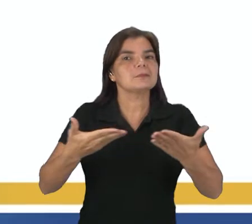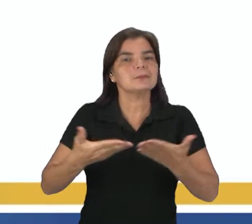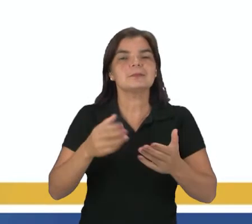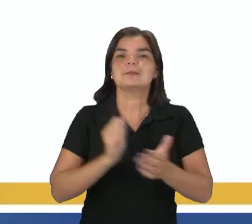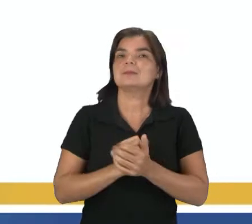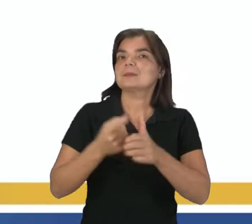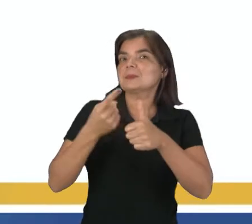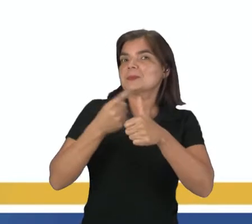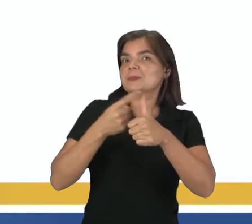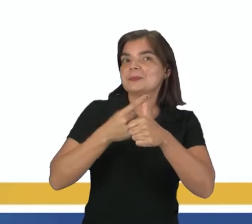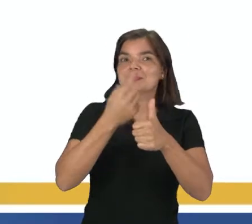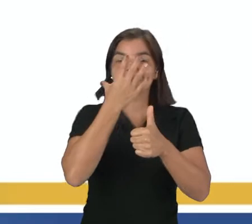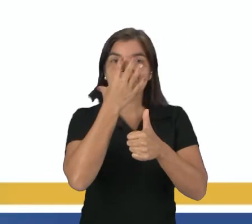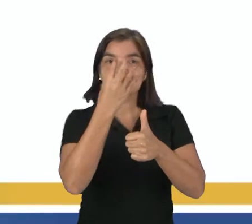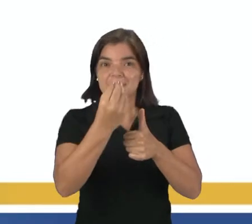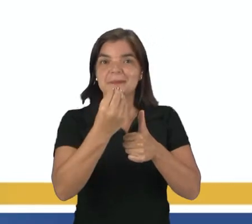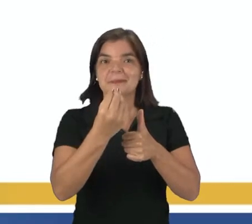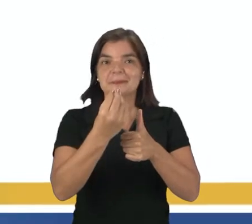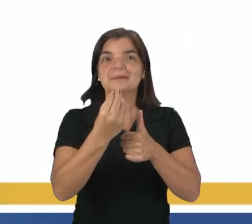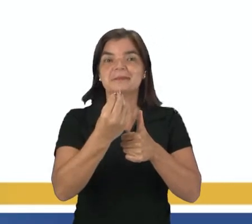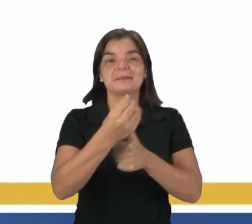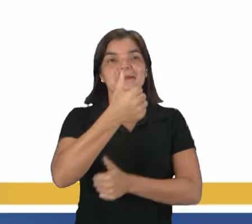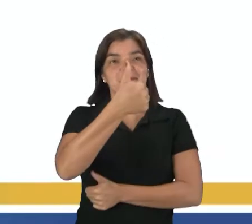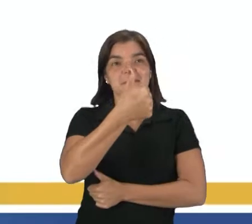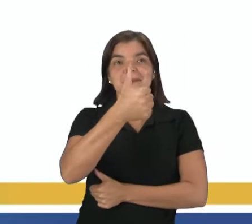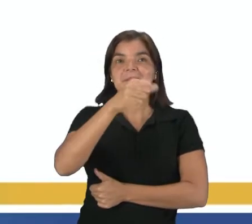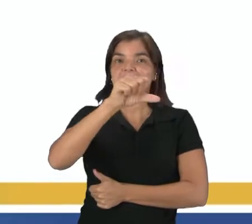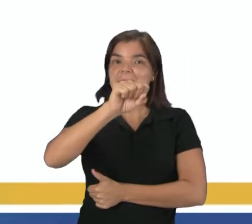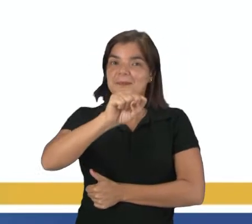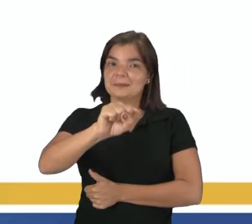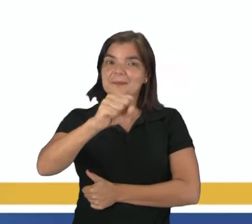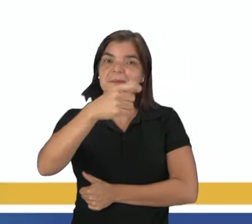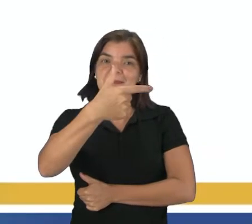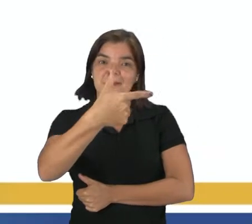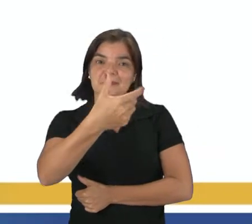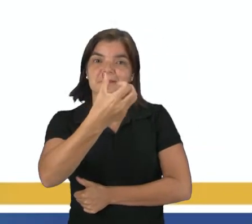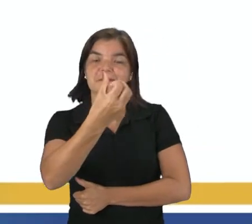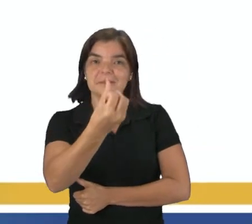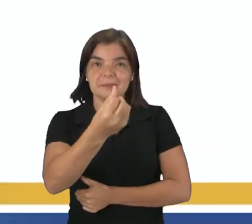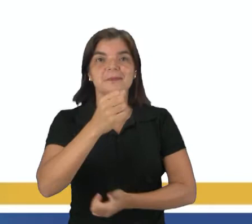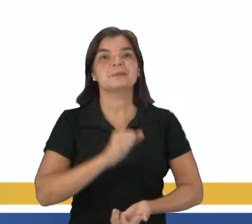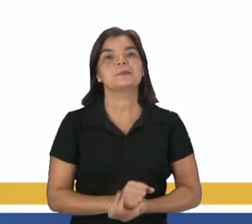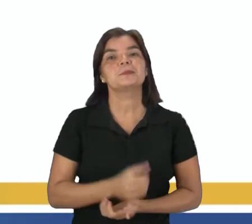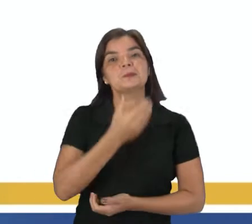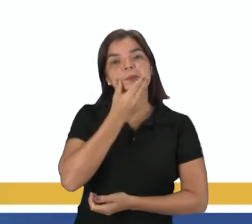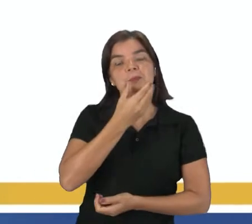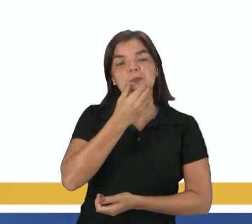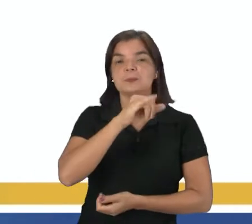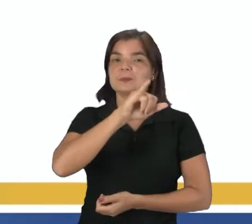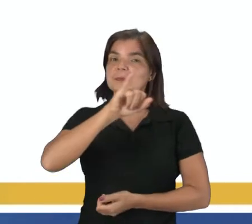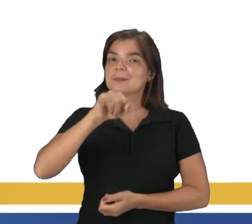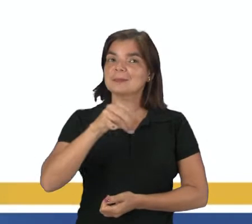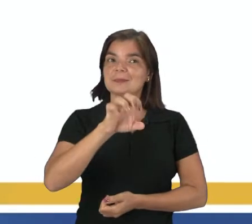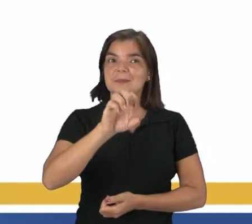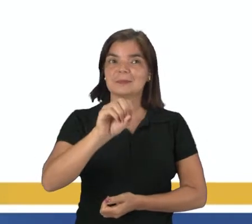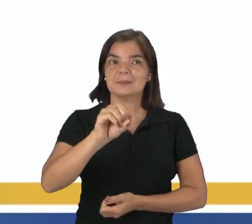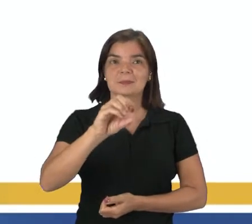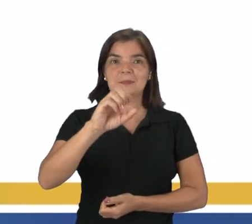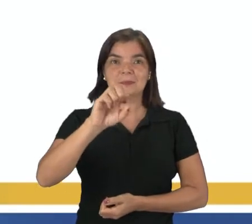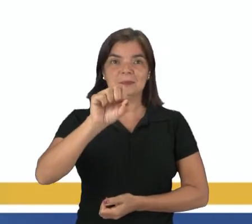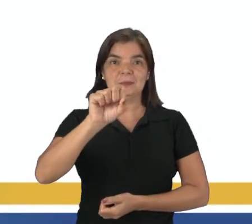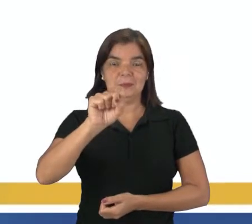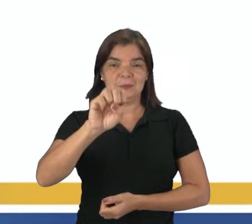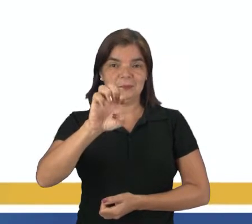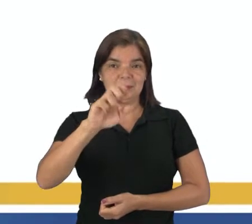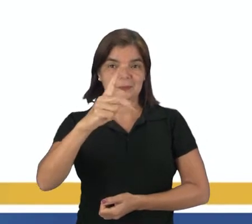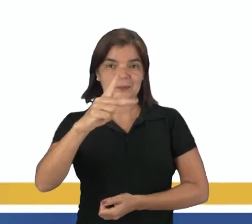a primeira fotografia feita em 1826 por Joseph Niepce. Essa